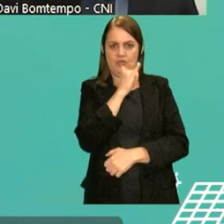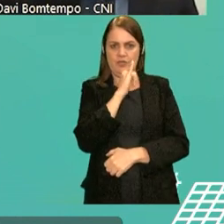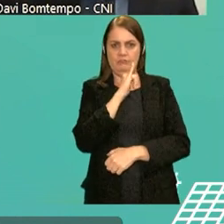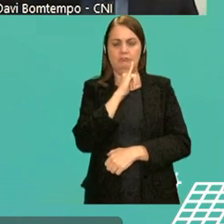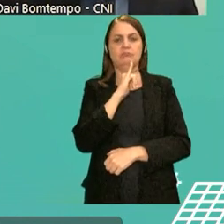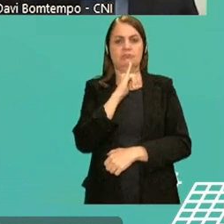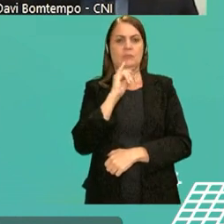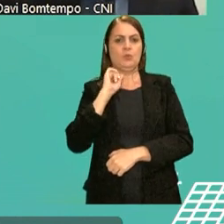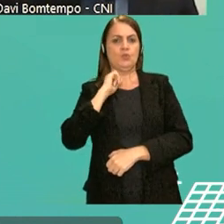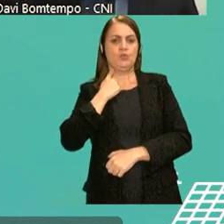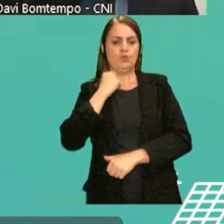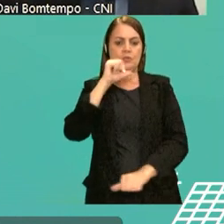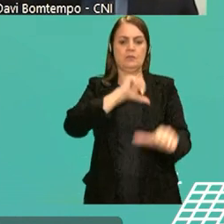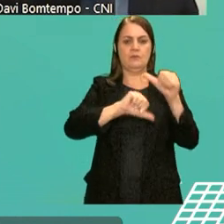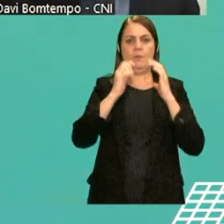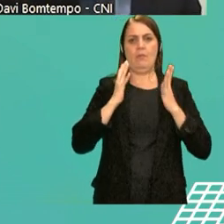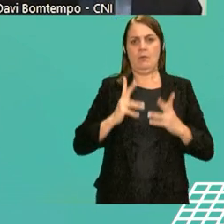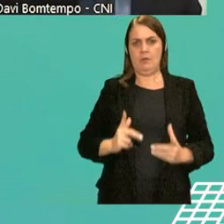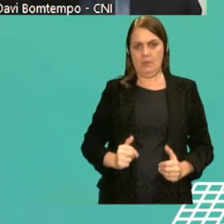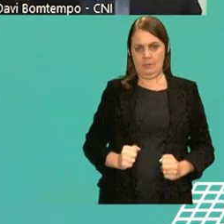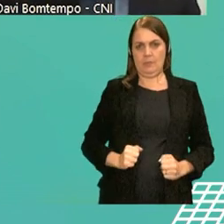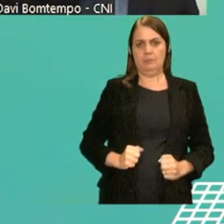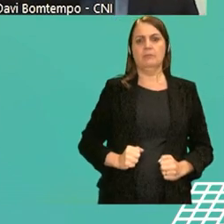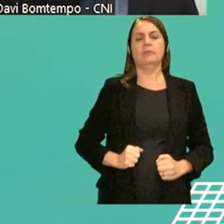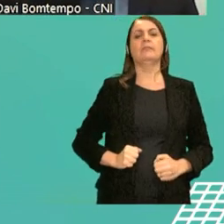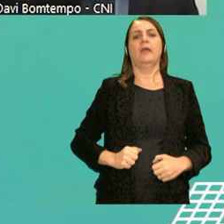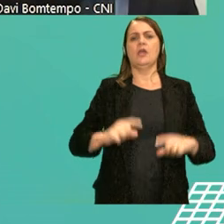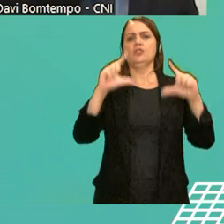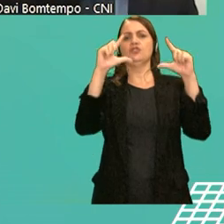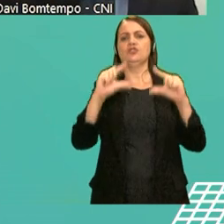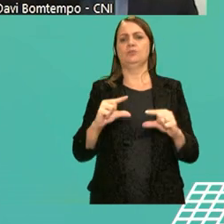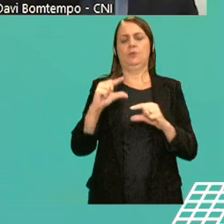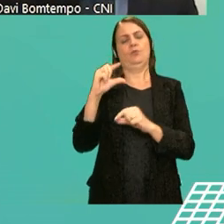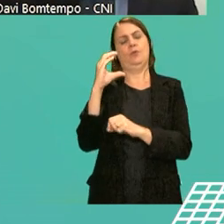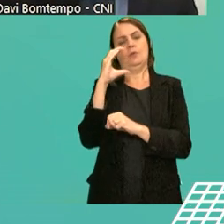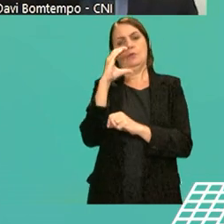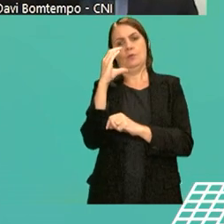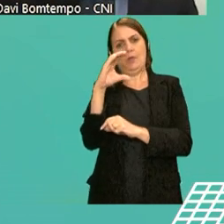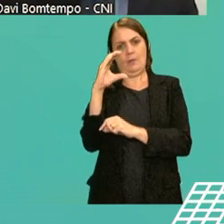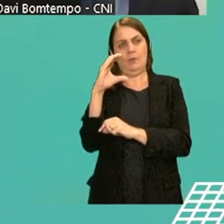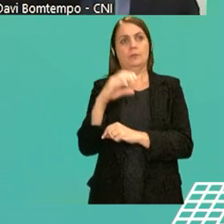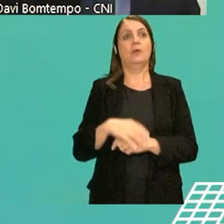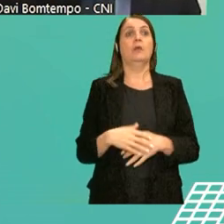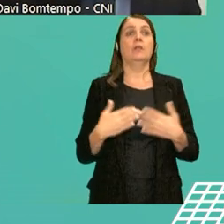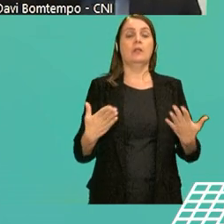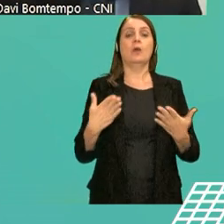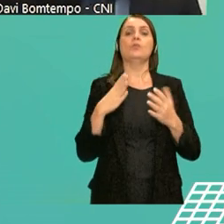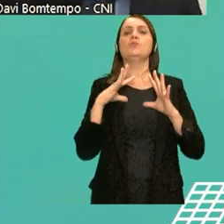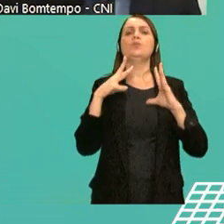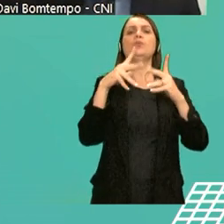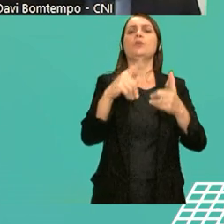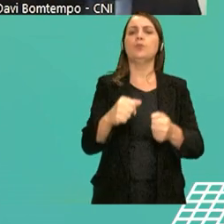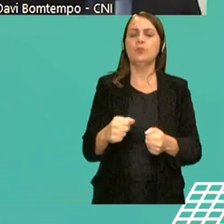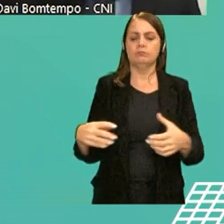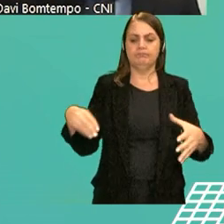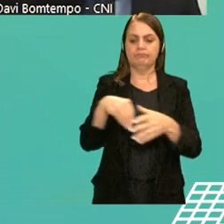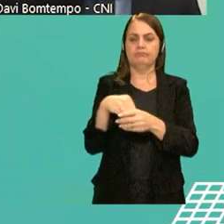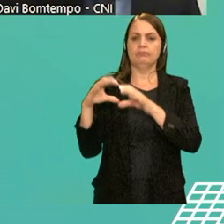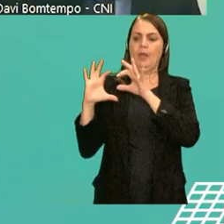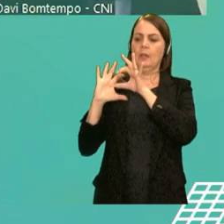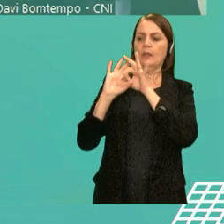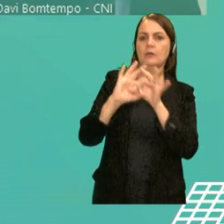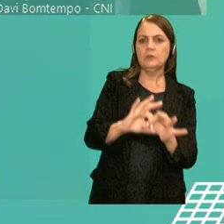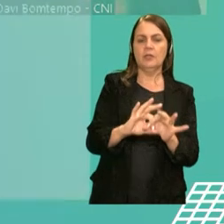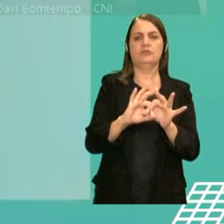ainda uma economia de baixo carbono. Então, tudo isso traz também todo esse contexto, toda essa necessidade de se trabalhar